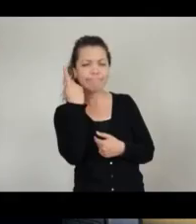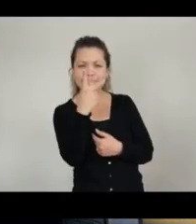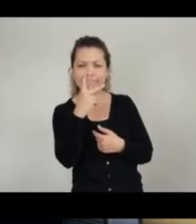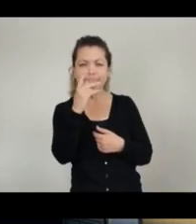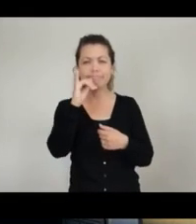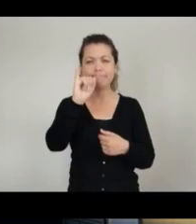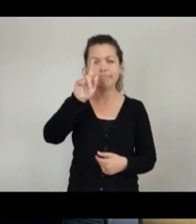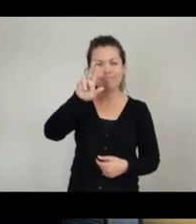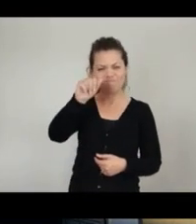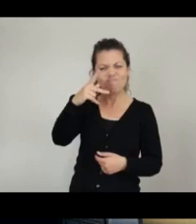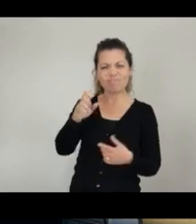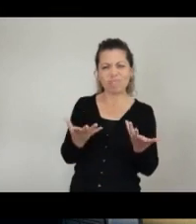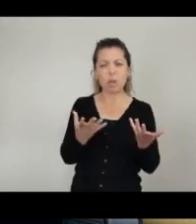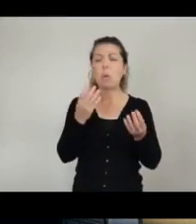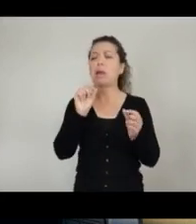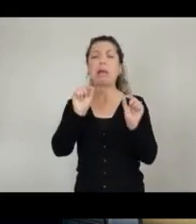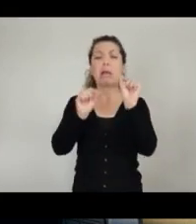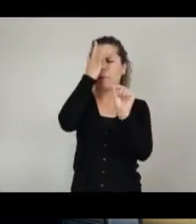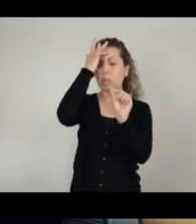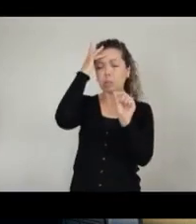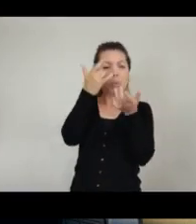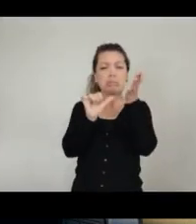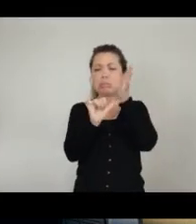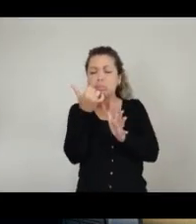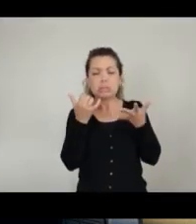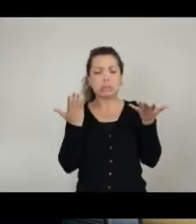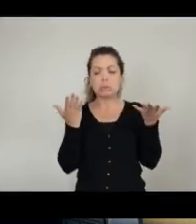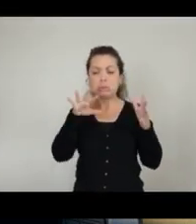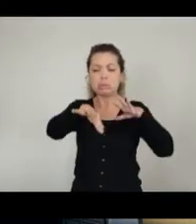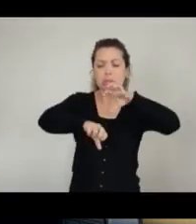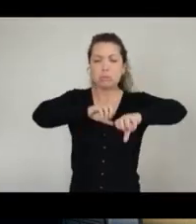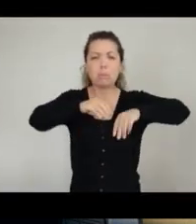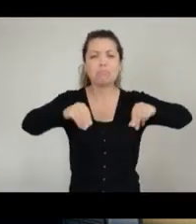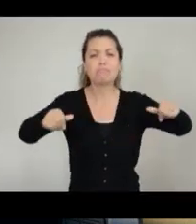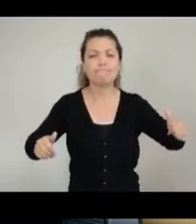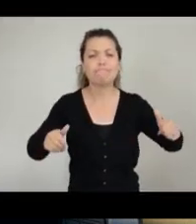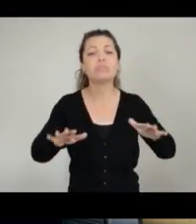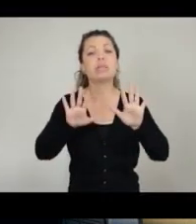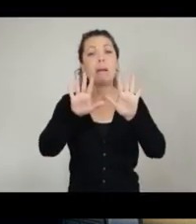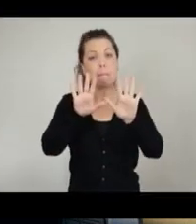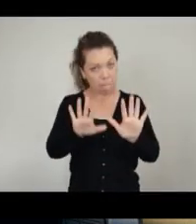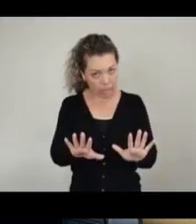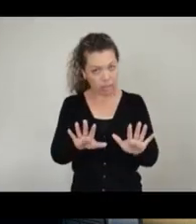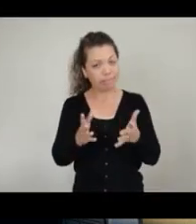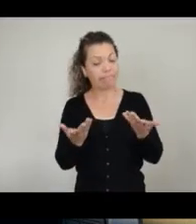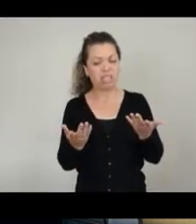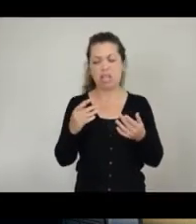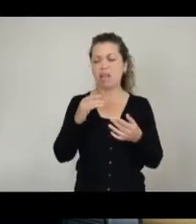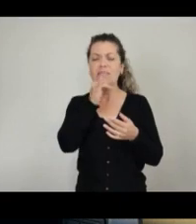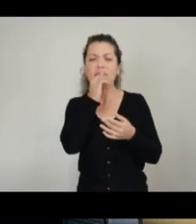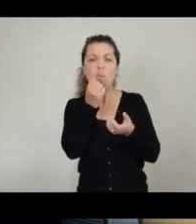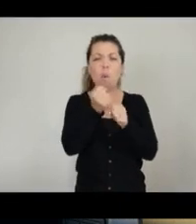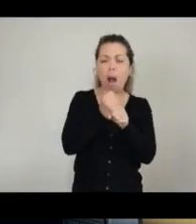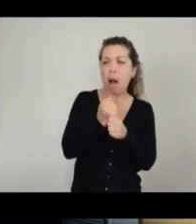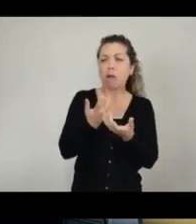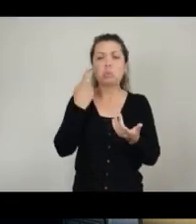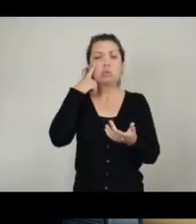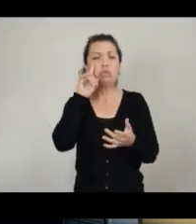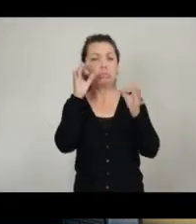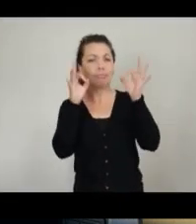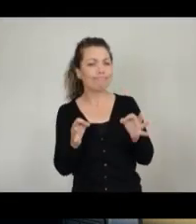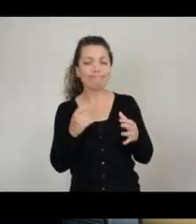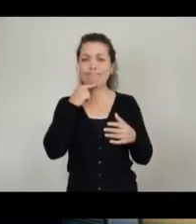marca do reino, antes de seguir para a Real Fazenda em Santos. O período áureo da mineração foi mais curto do que